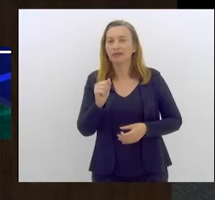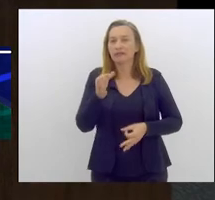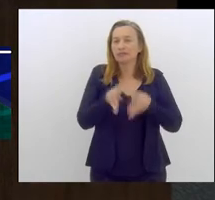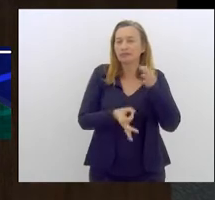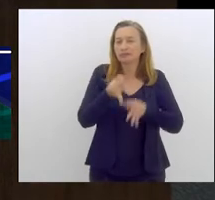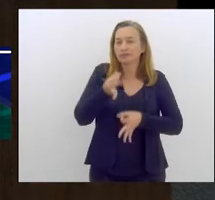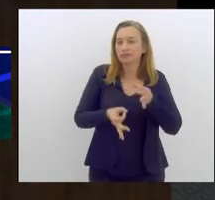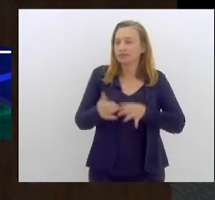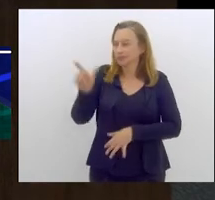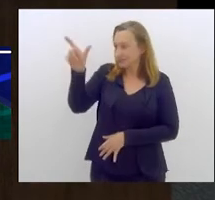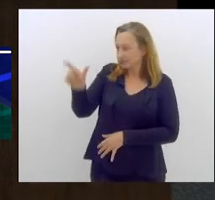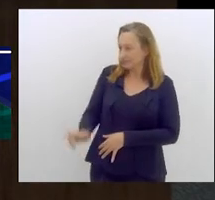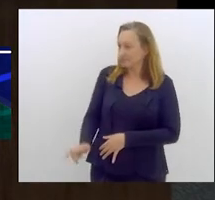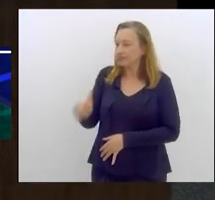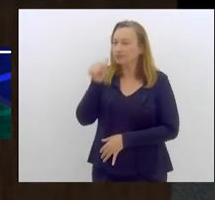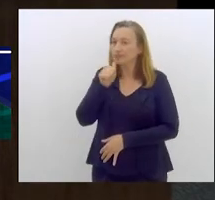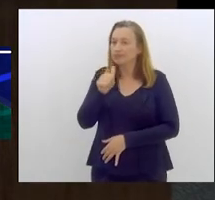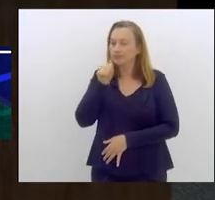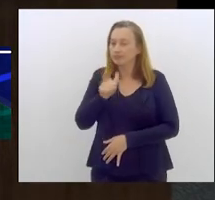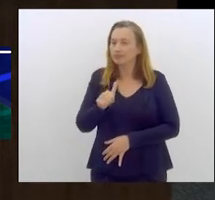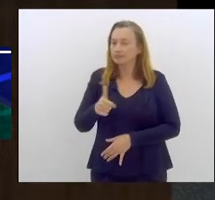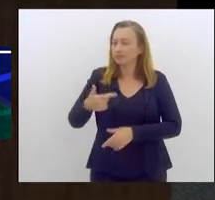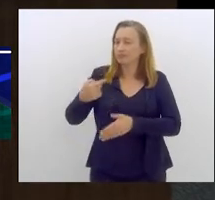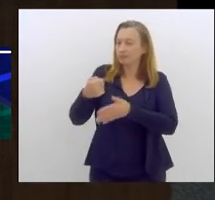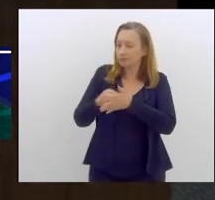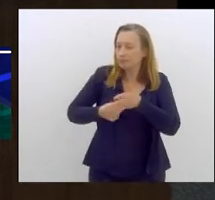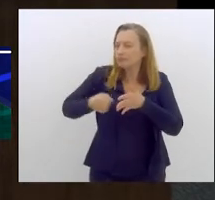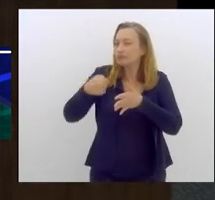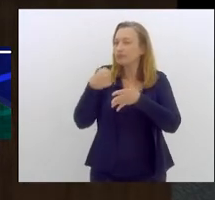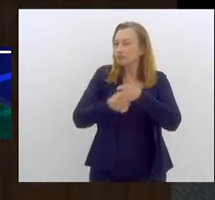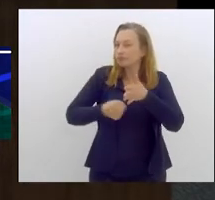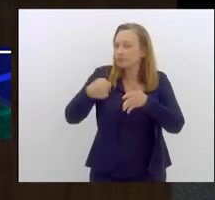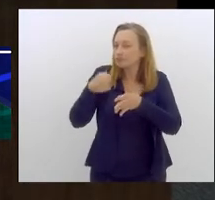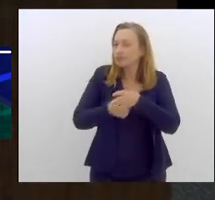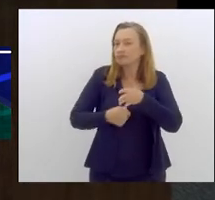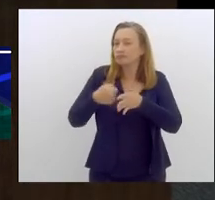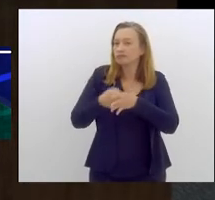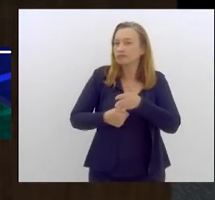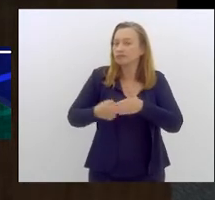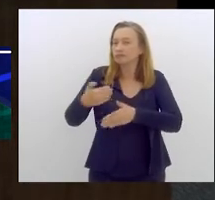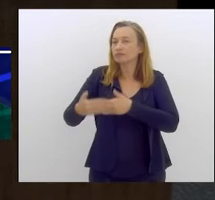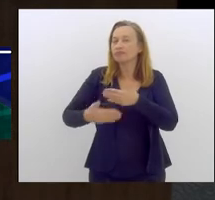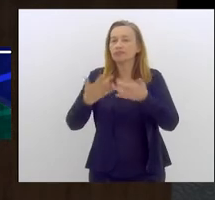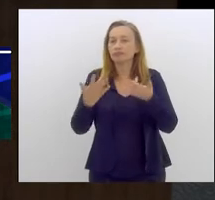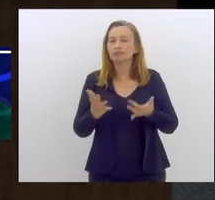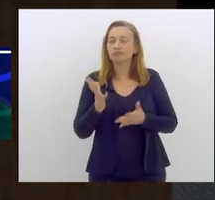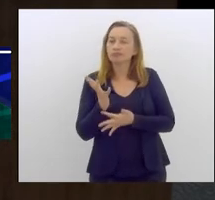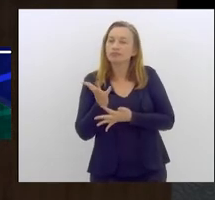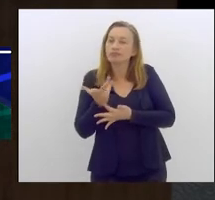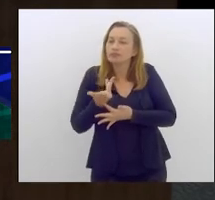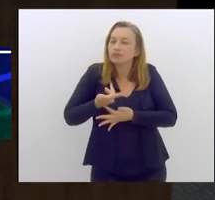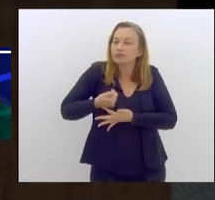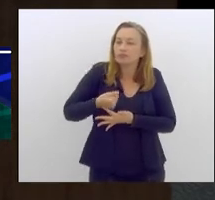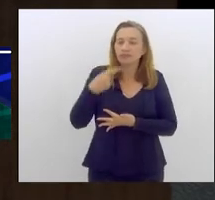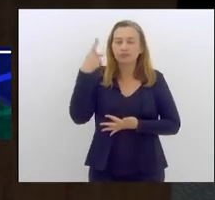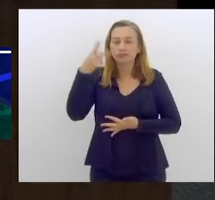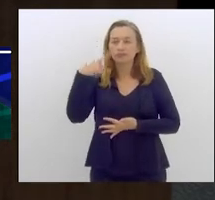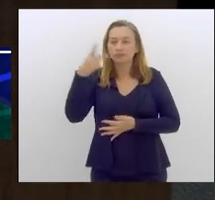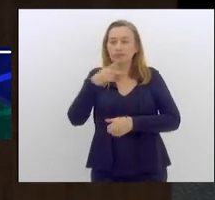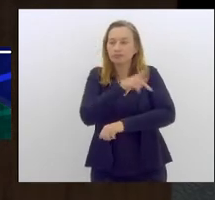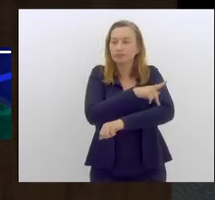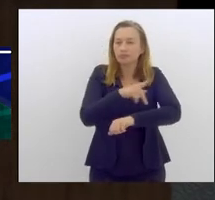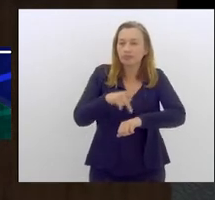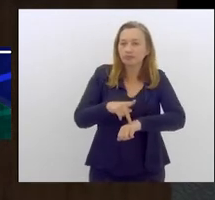a essa mulher que consolidou a sua luta a partir do processo artístico, político e